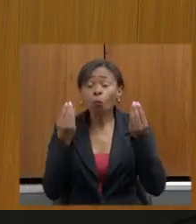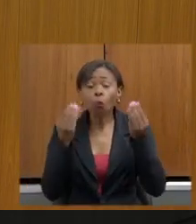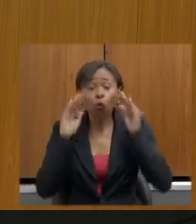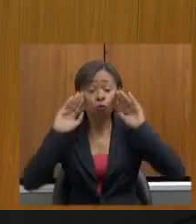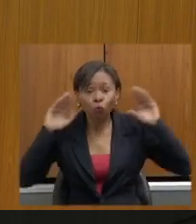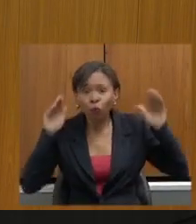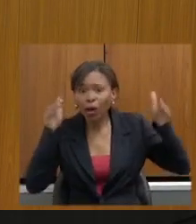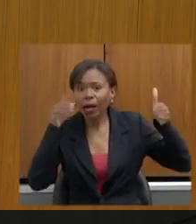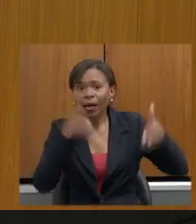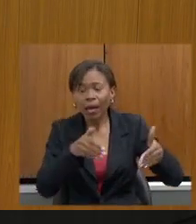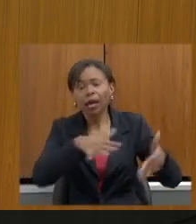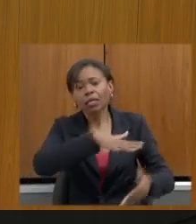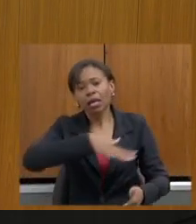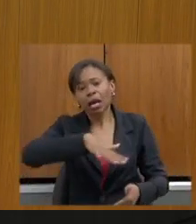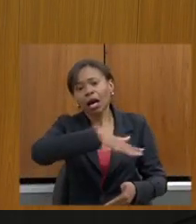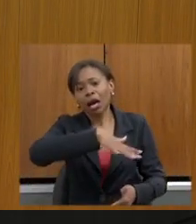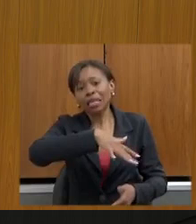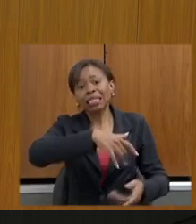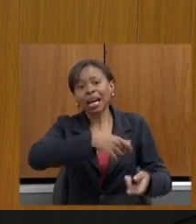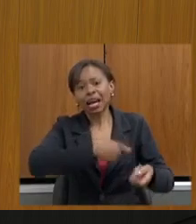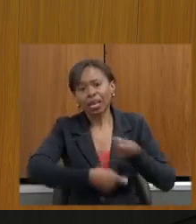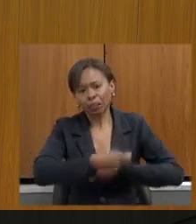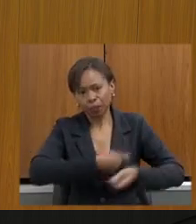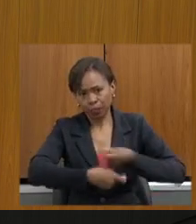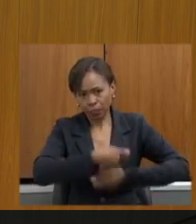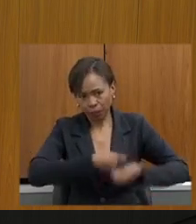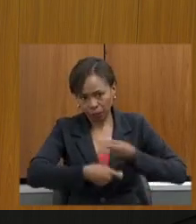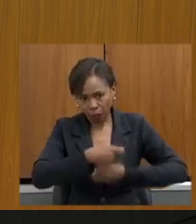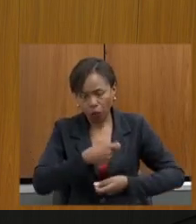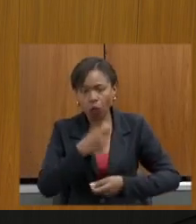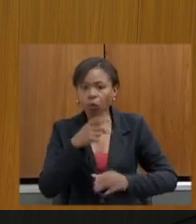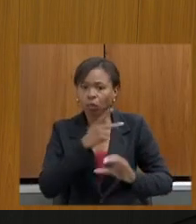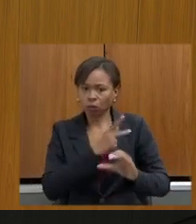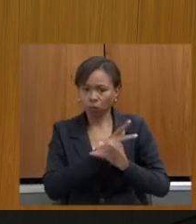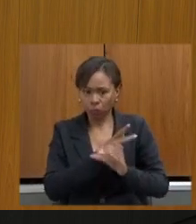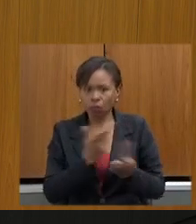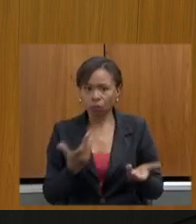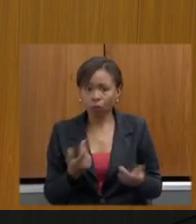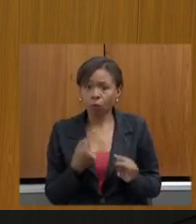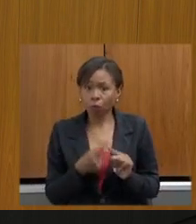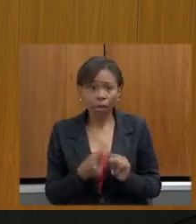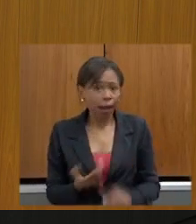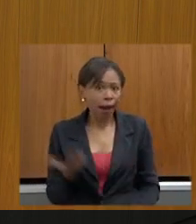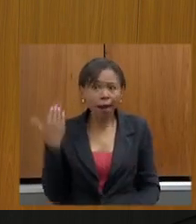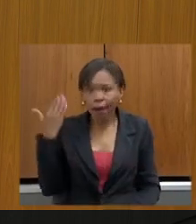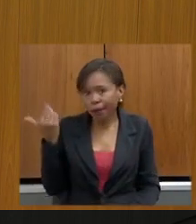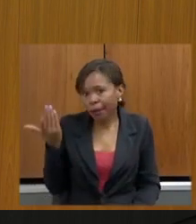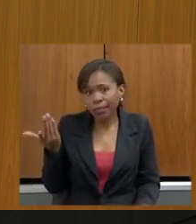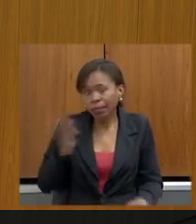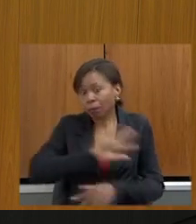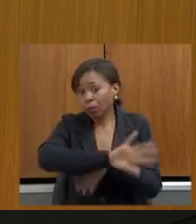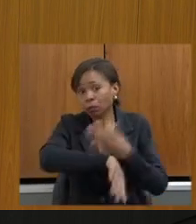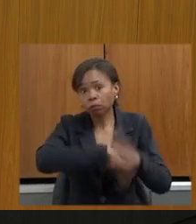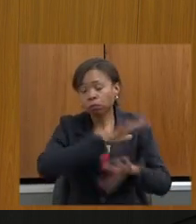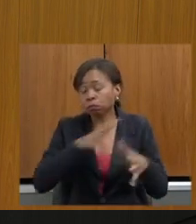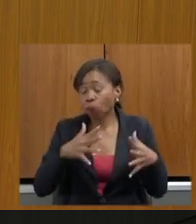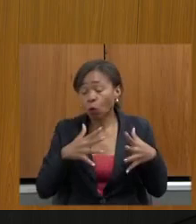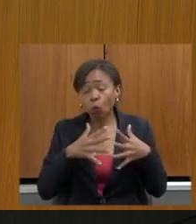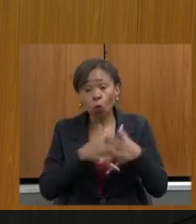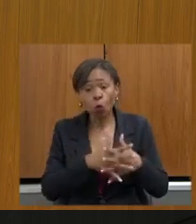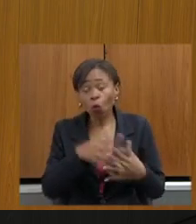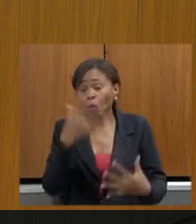foco né na administração da nossa instituição que estavam meio que bagunçada